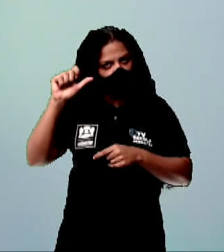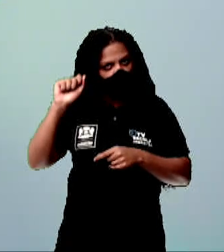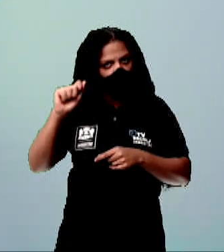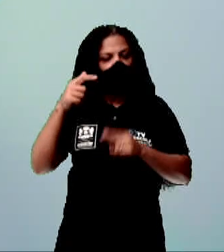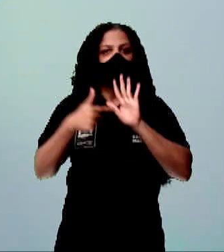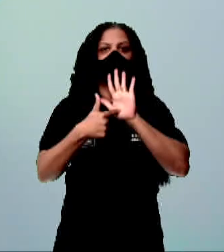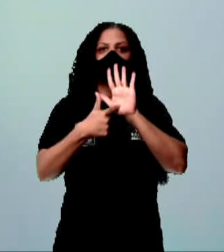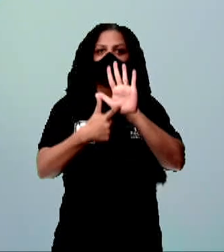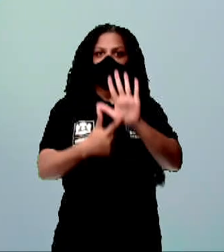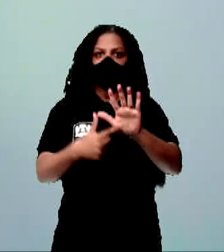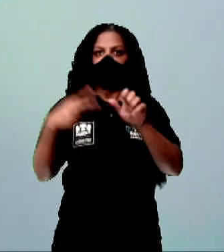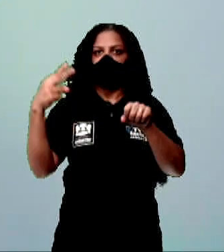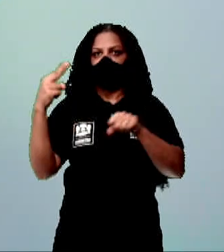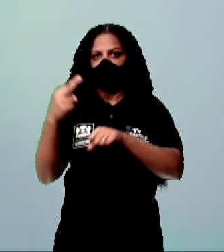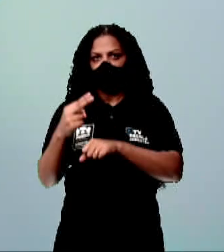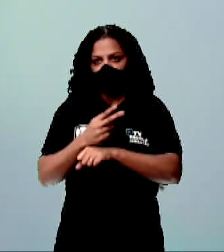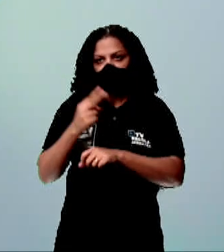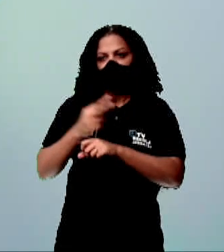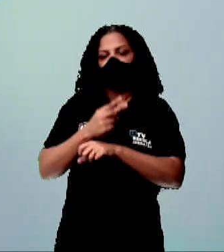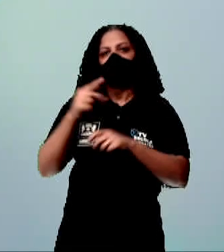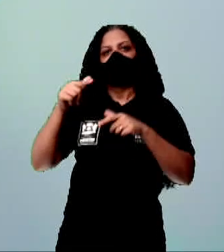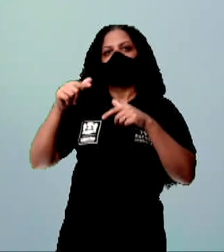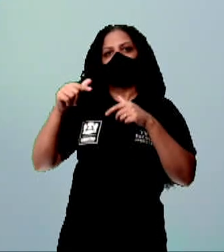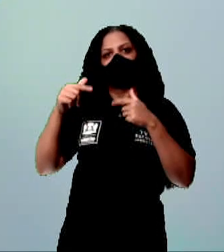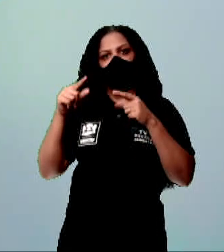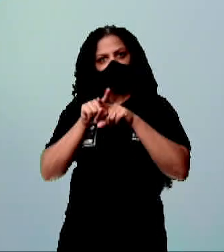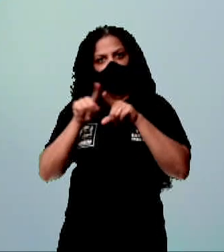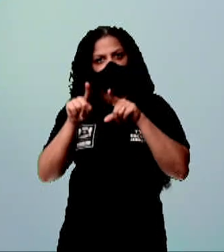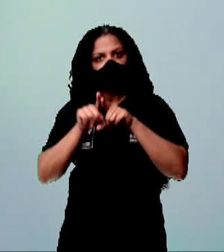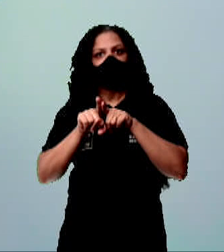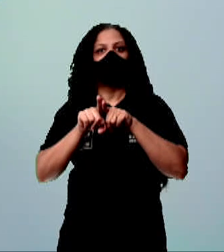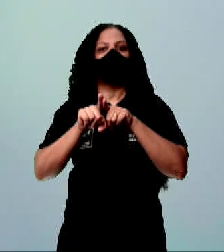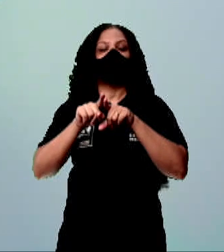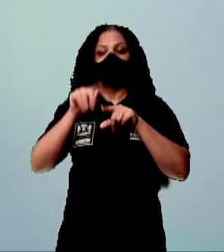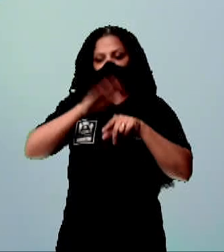de crianças e adolescentes. Lembrem-se que a